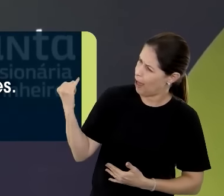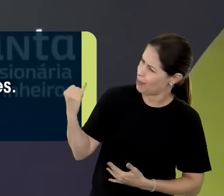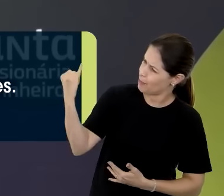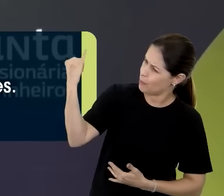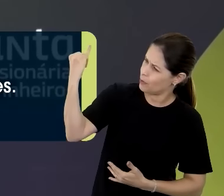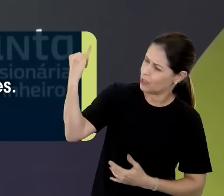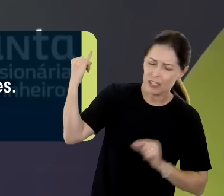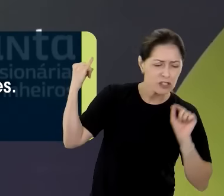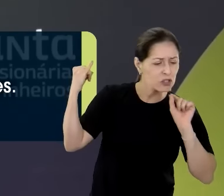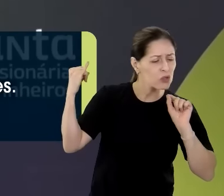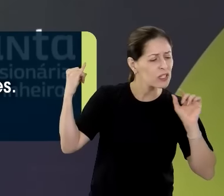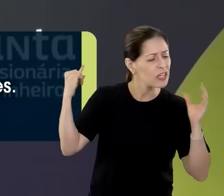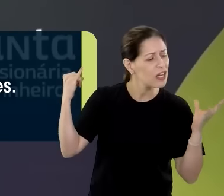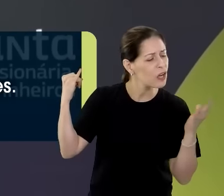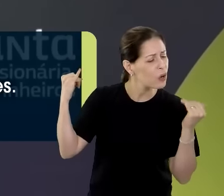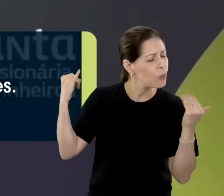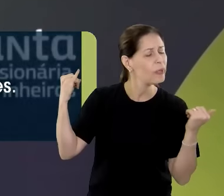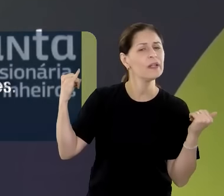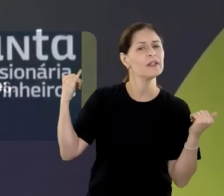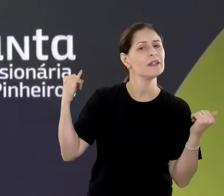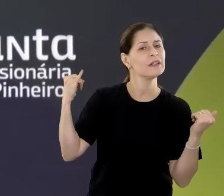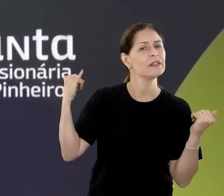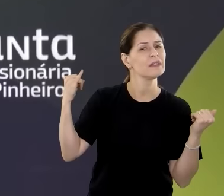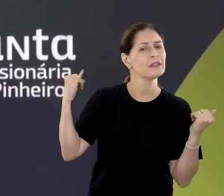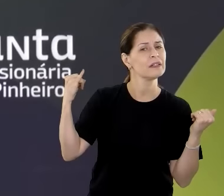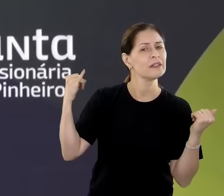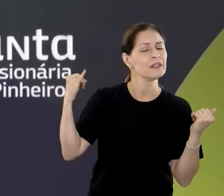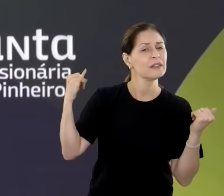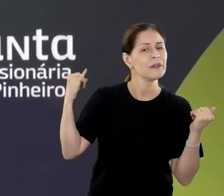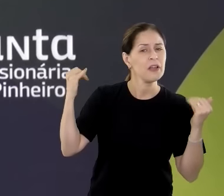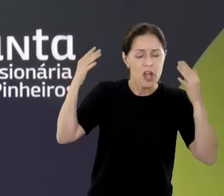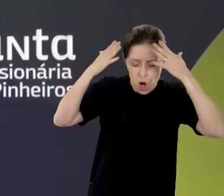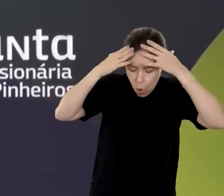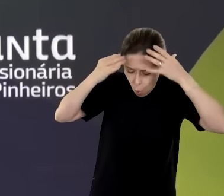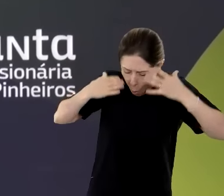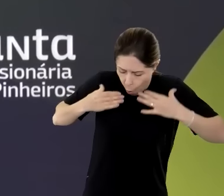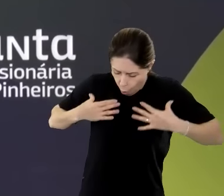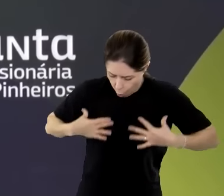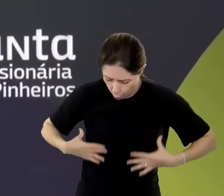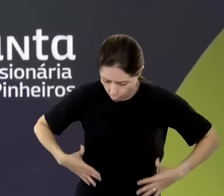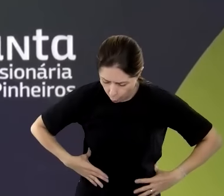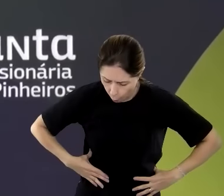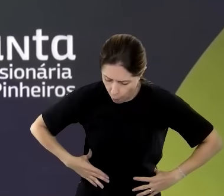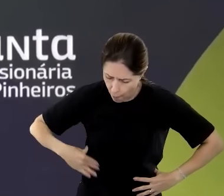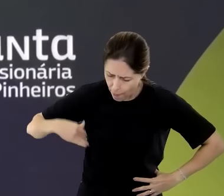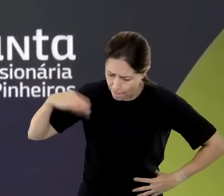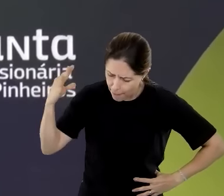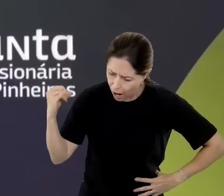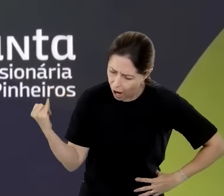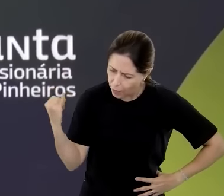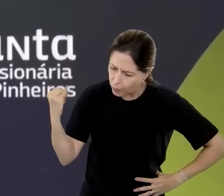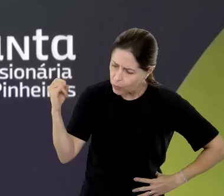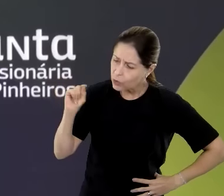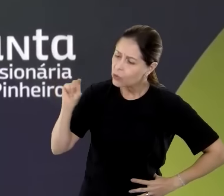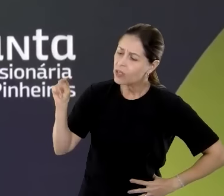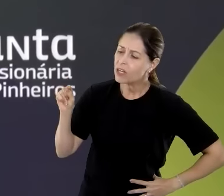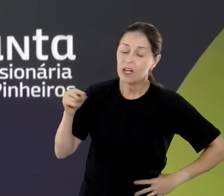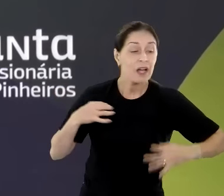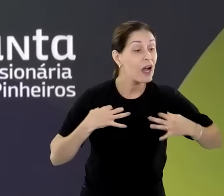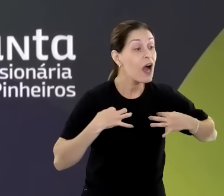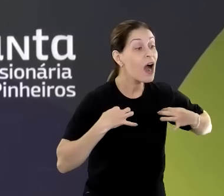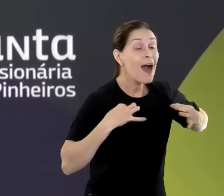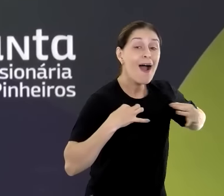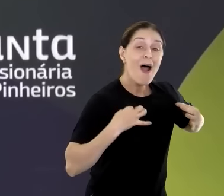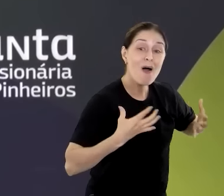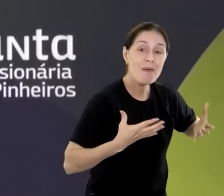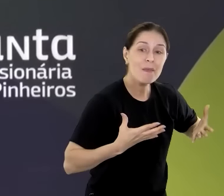que, que ele está dizendo isso? Porque ele tinha advertido no verso 22, que os discípulos